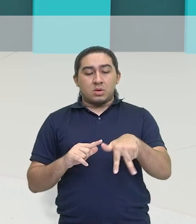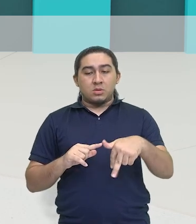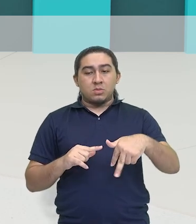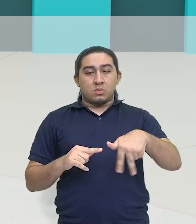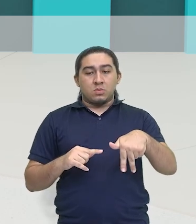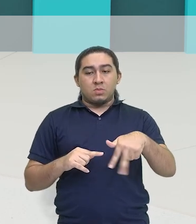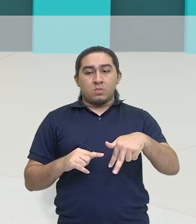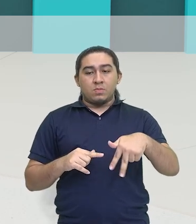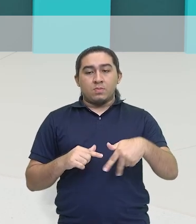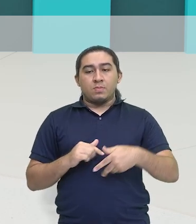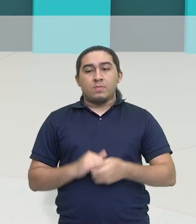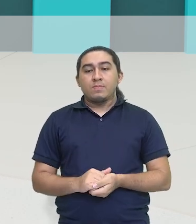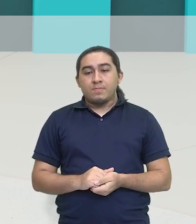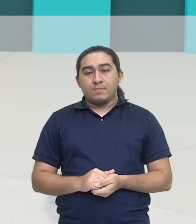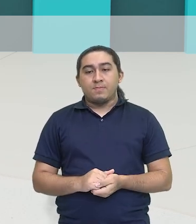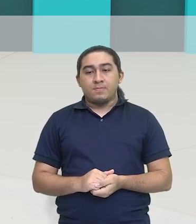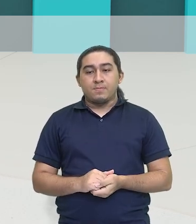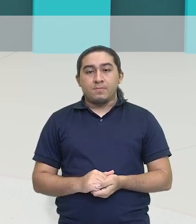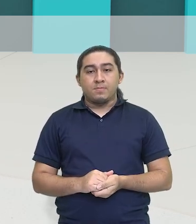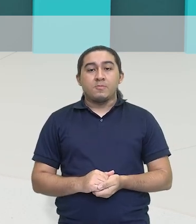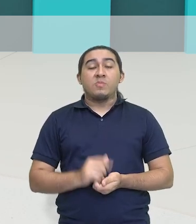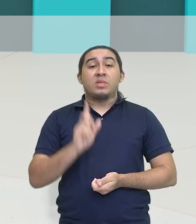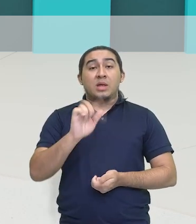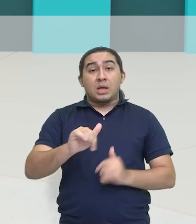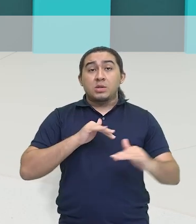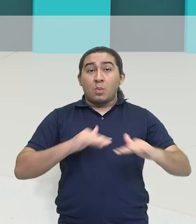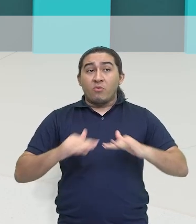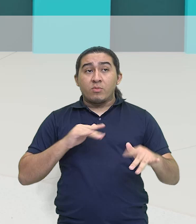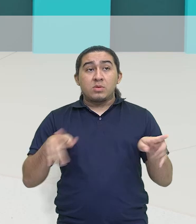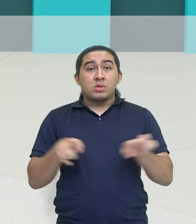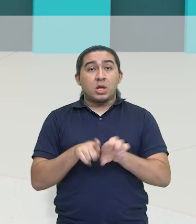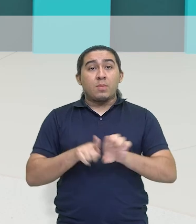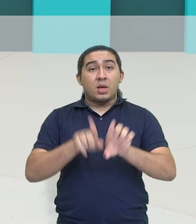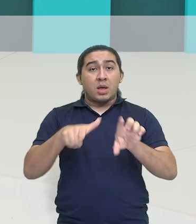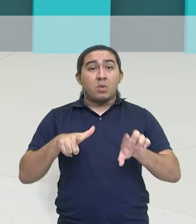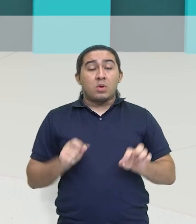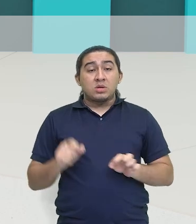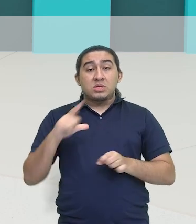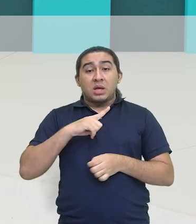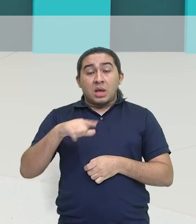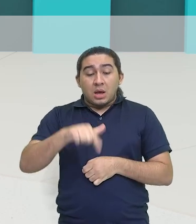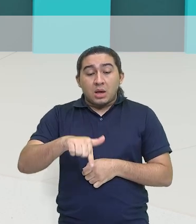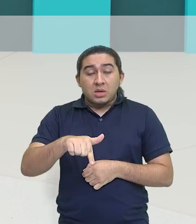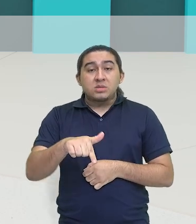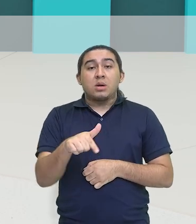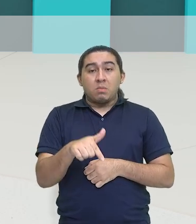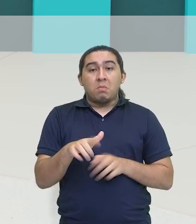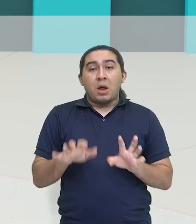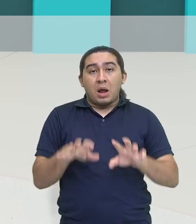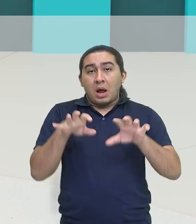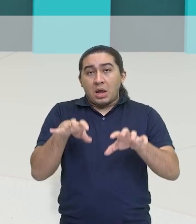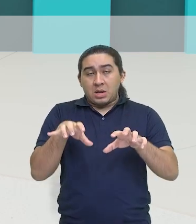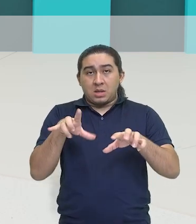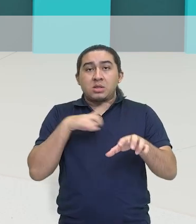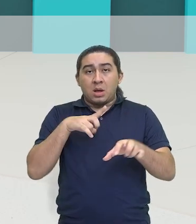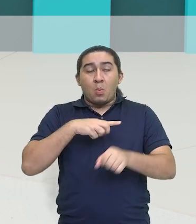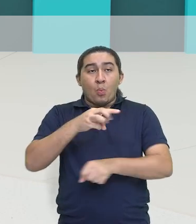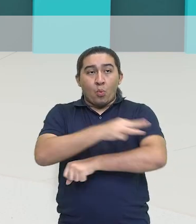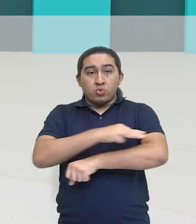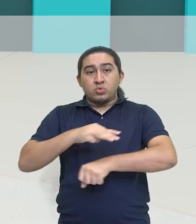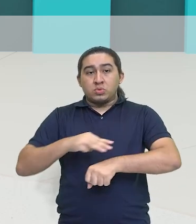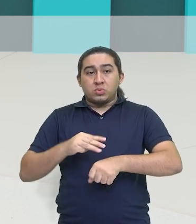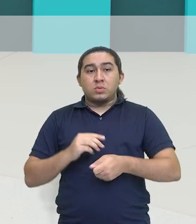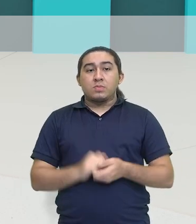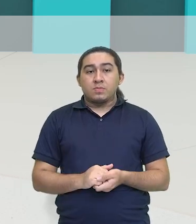externa, tá bom? Então, esses movimentos também vão trabalhar bastante a musculatura do glúteo